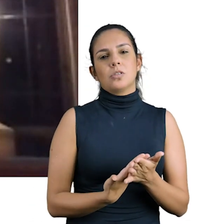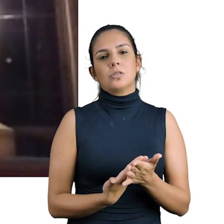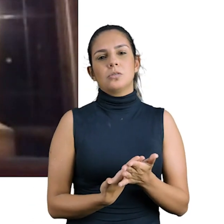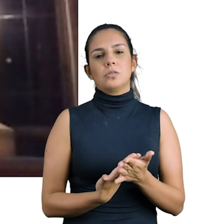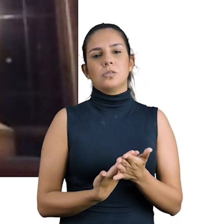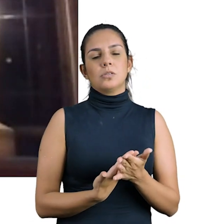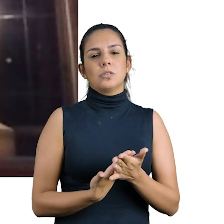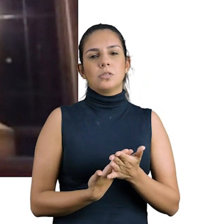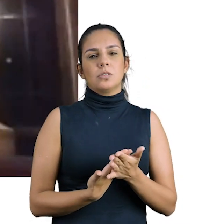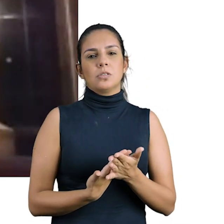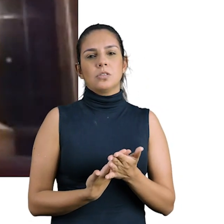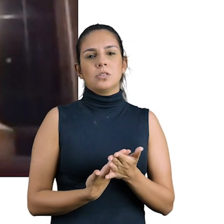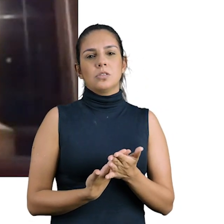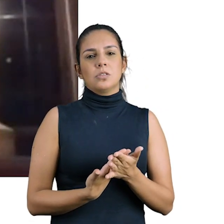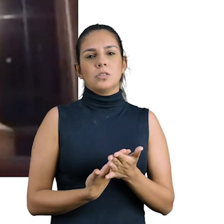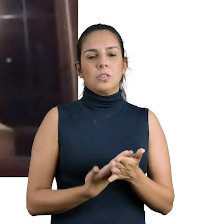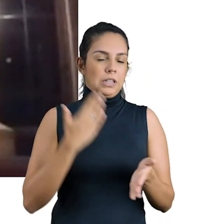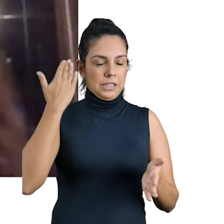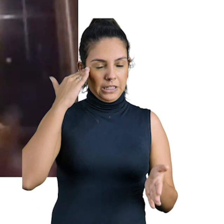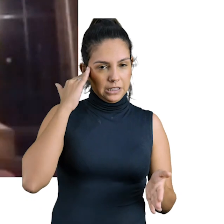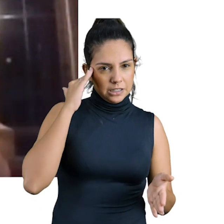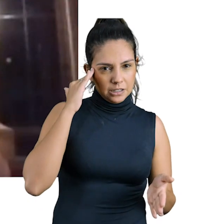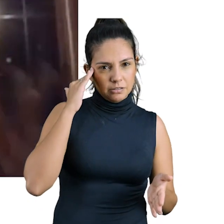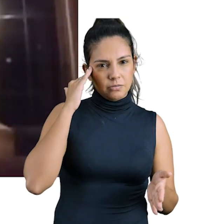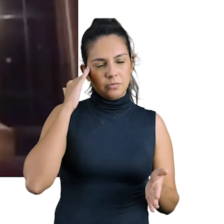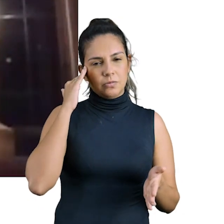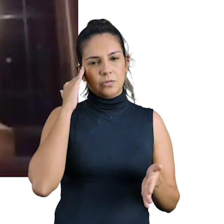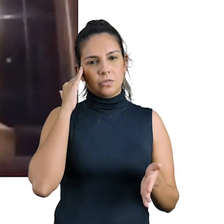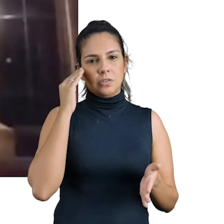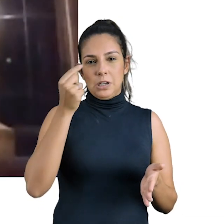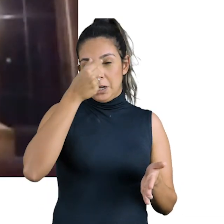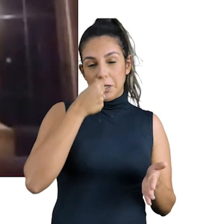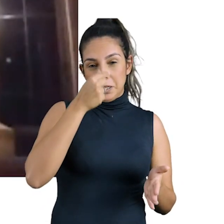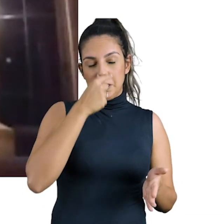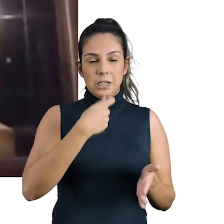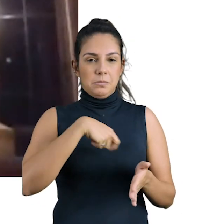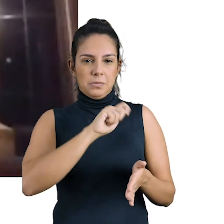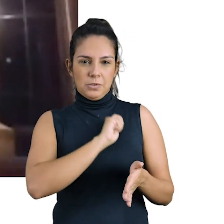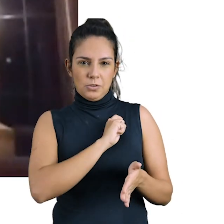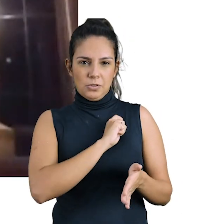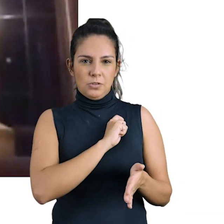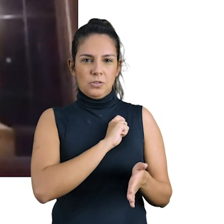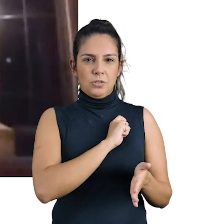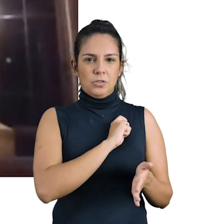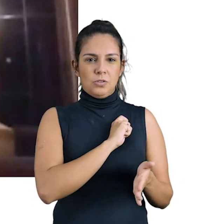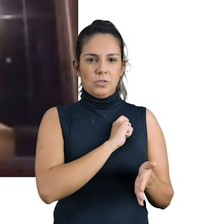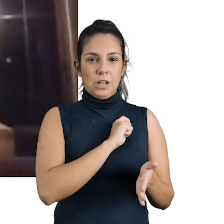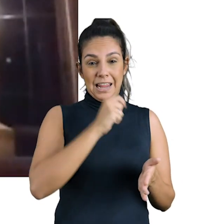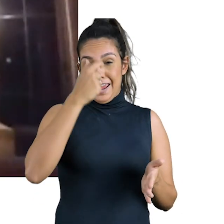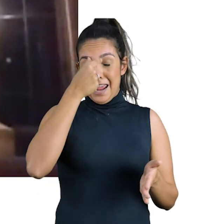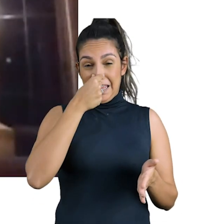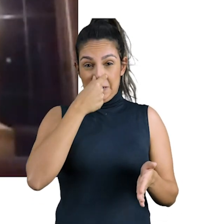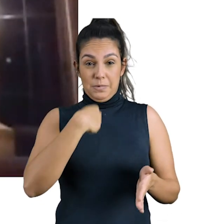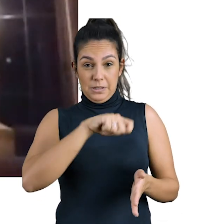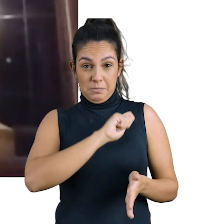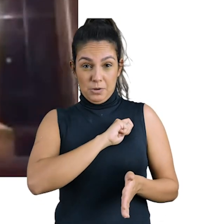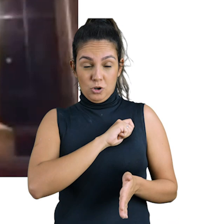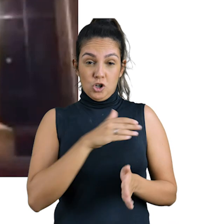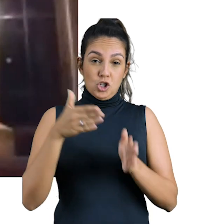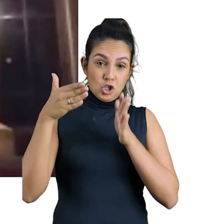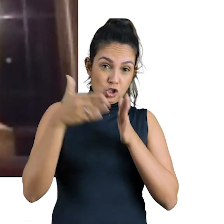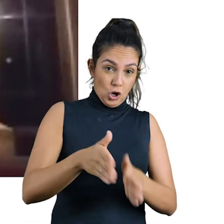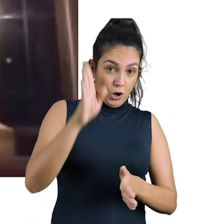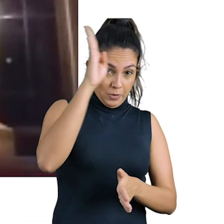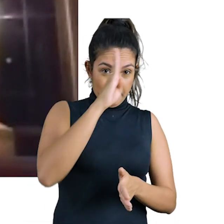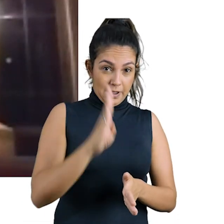estudiosos que entenderam, trataram um pouco da gripe espanhola em Salvador. A gripe espanhola entrou no Brasil